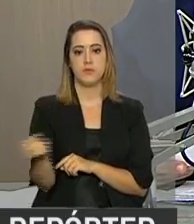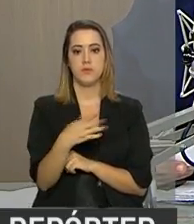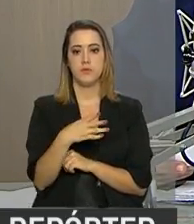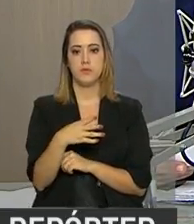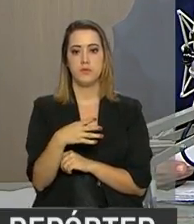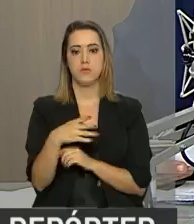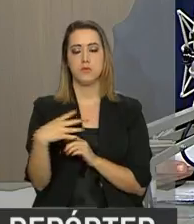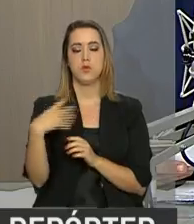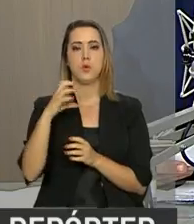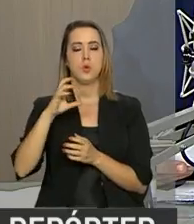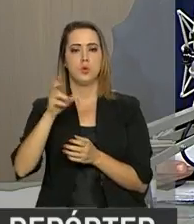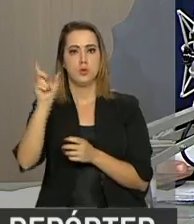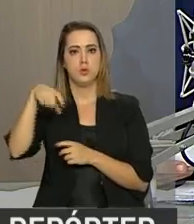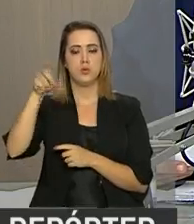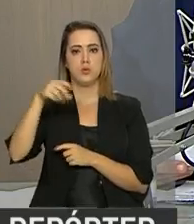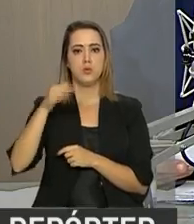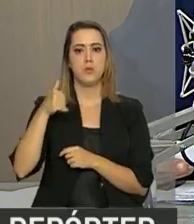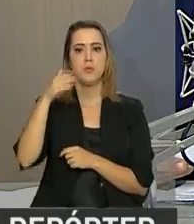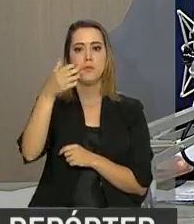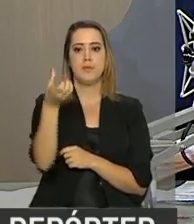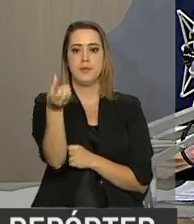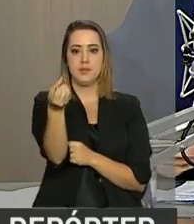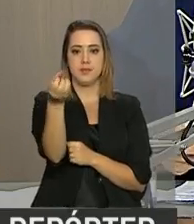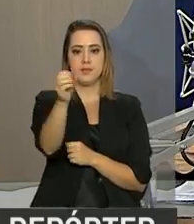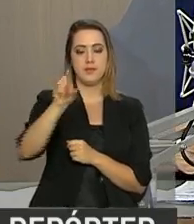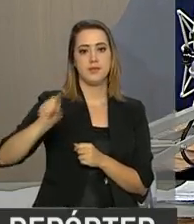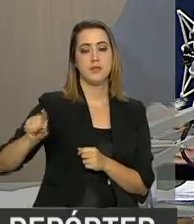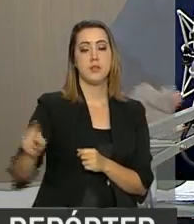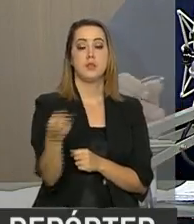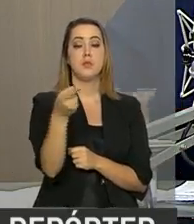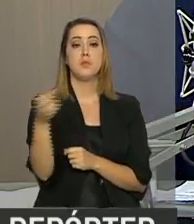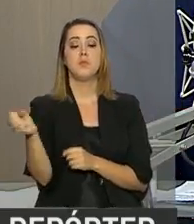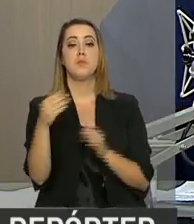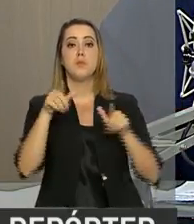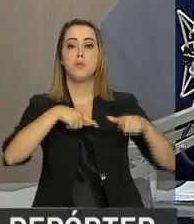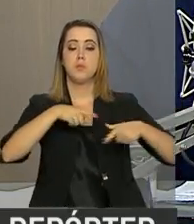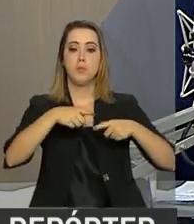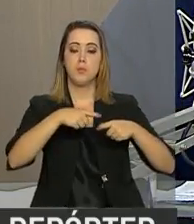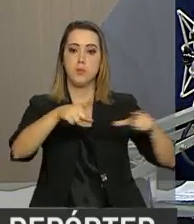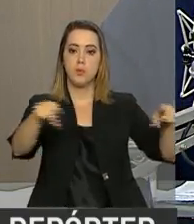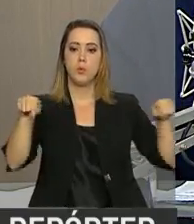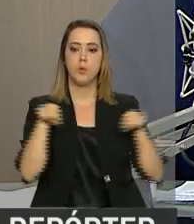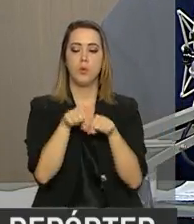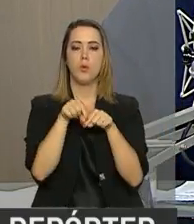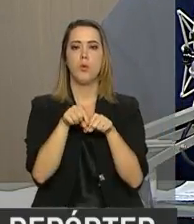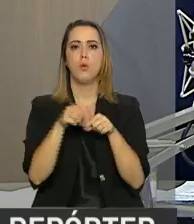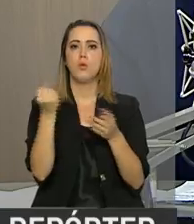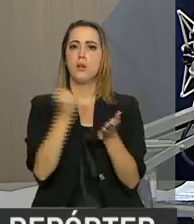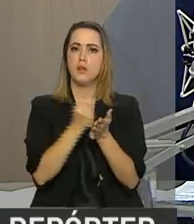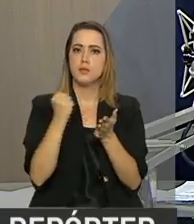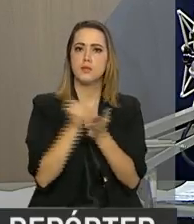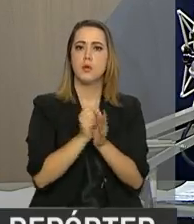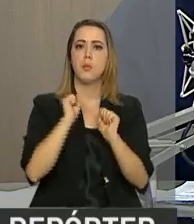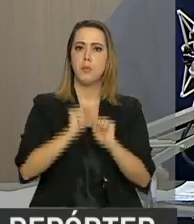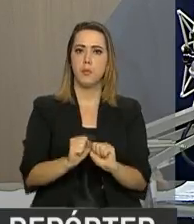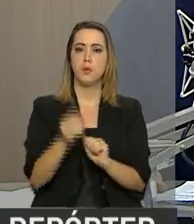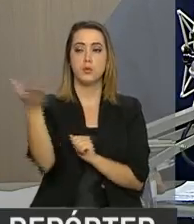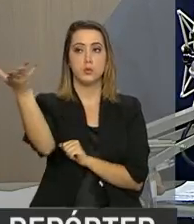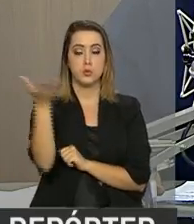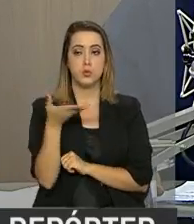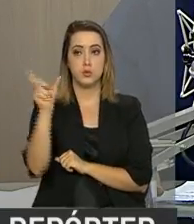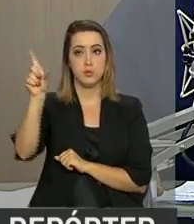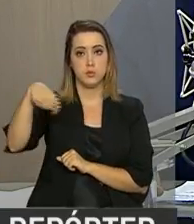nós já temos mais de 60.000 lojas cadastradas no Brasil que já podem receber imediatamente o